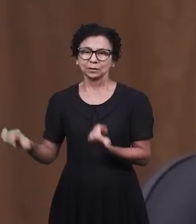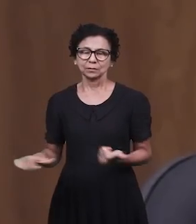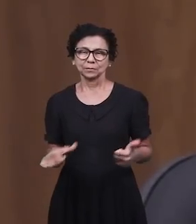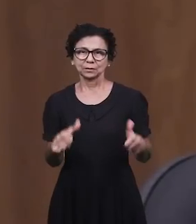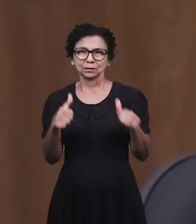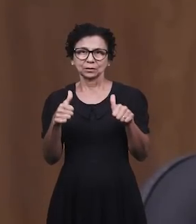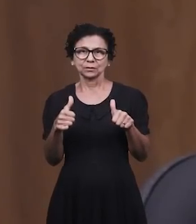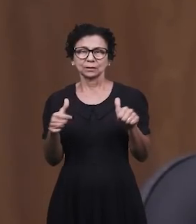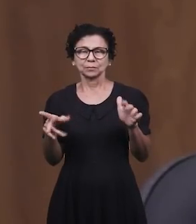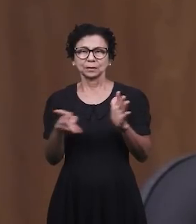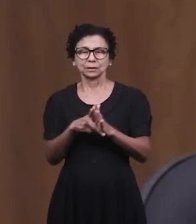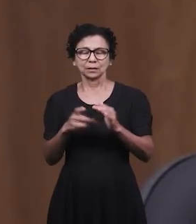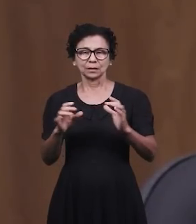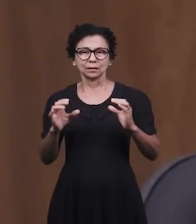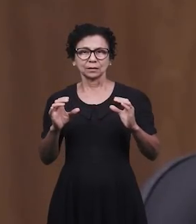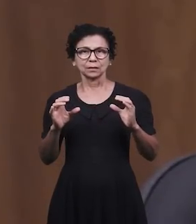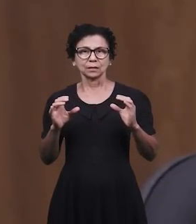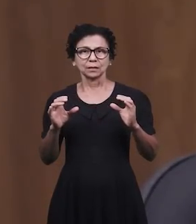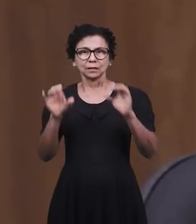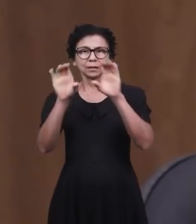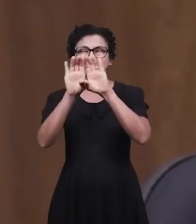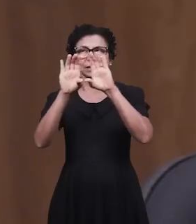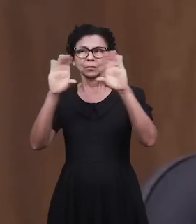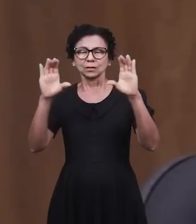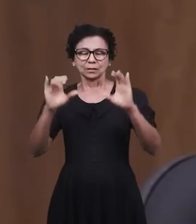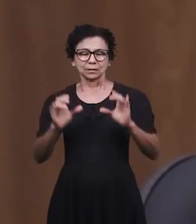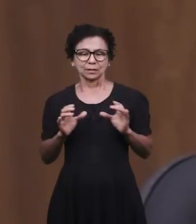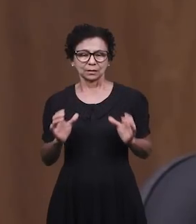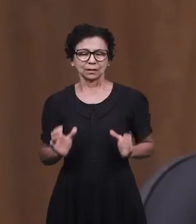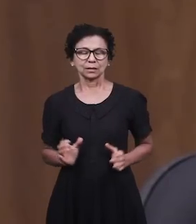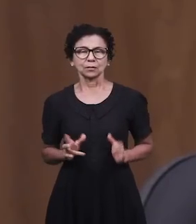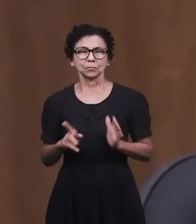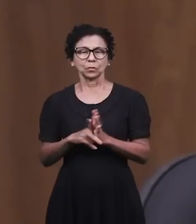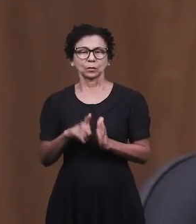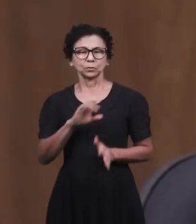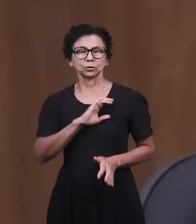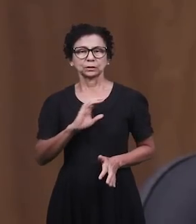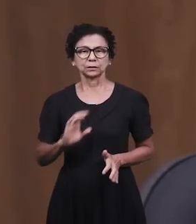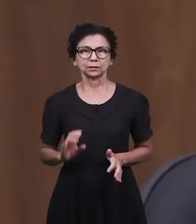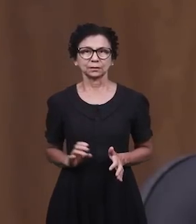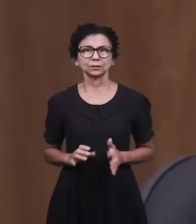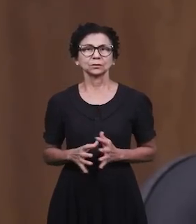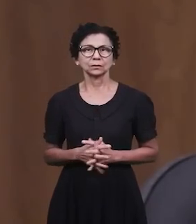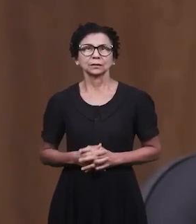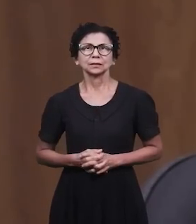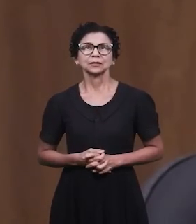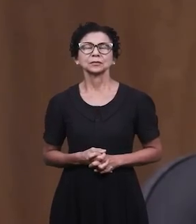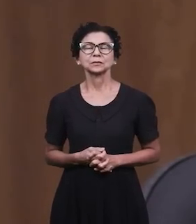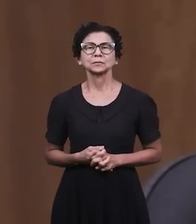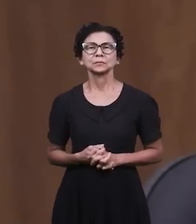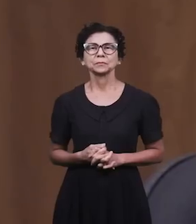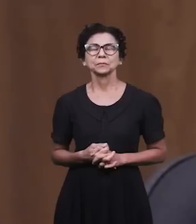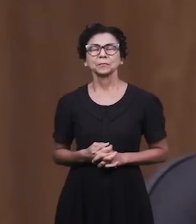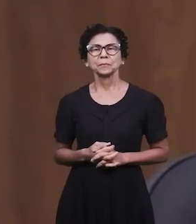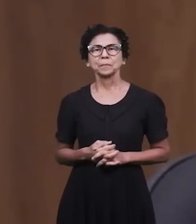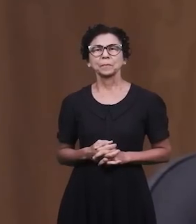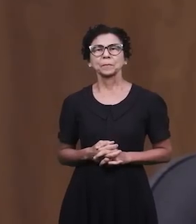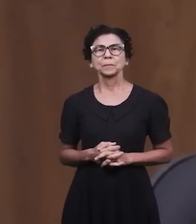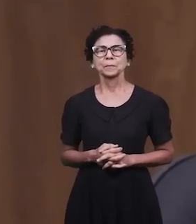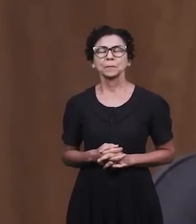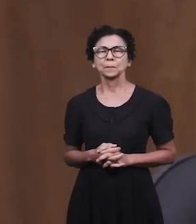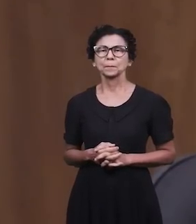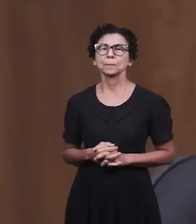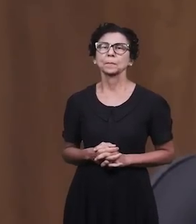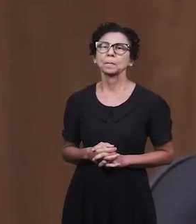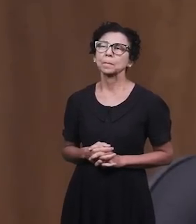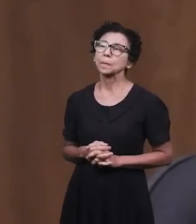chegar num cartório de registro de pessoas físicas, ver esse letreiro lá para saber. Você só vai saber que você existe